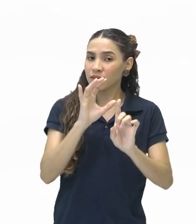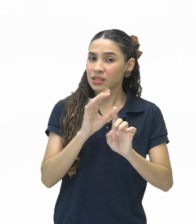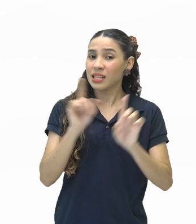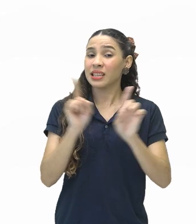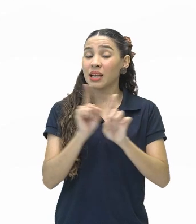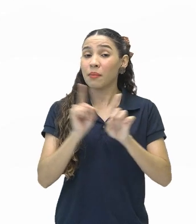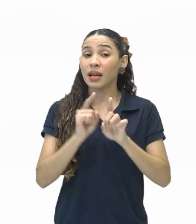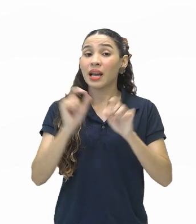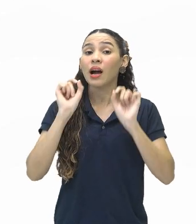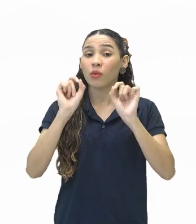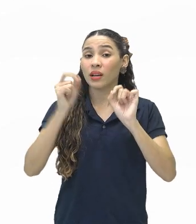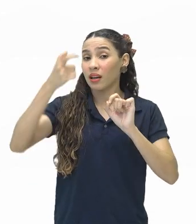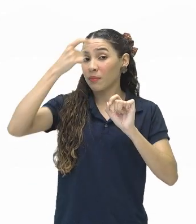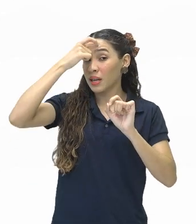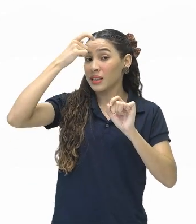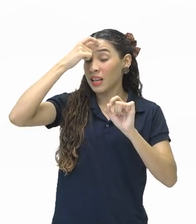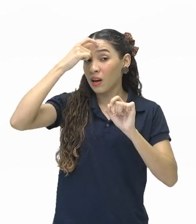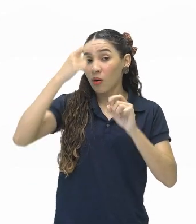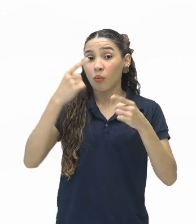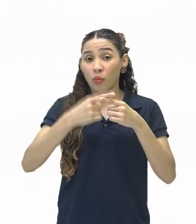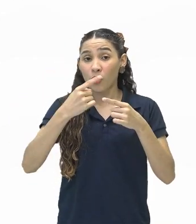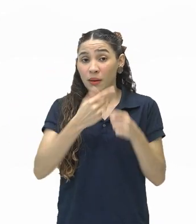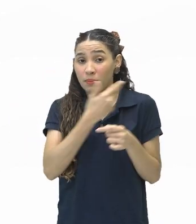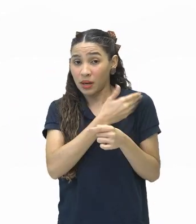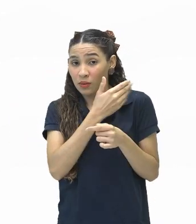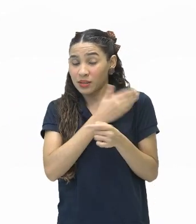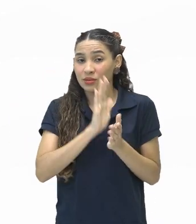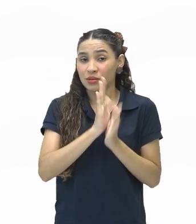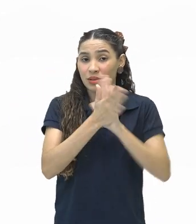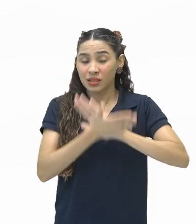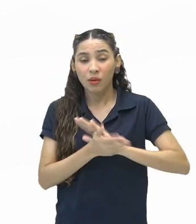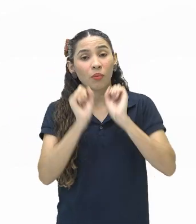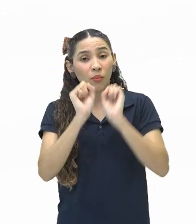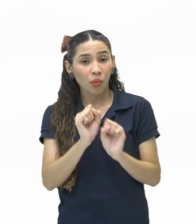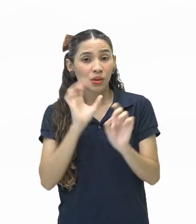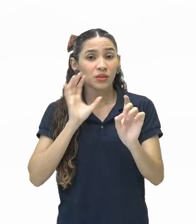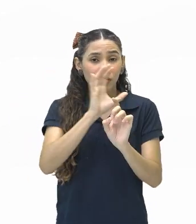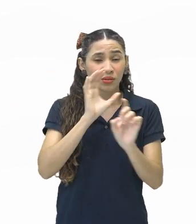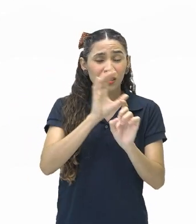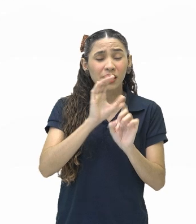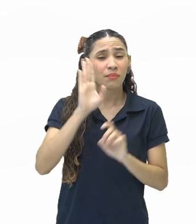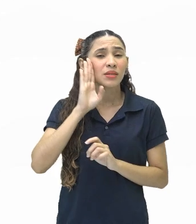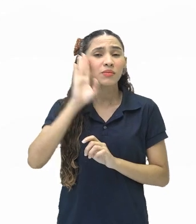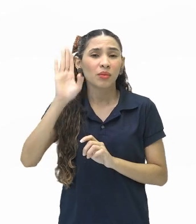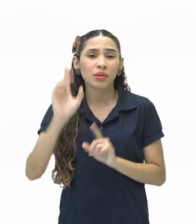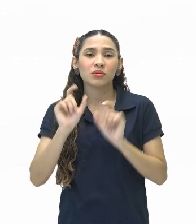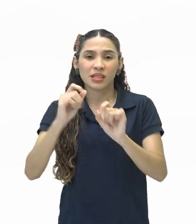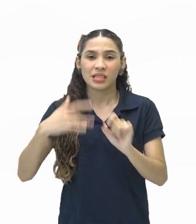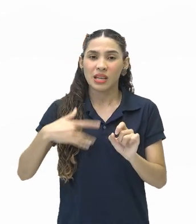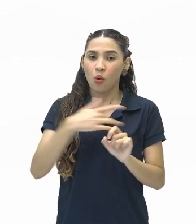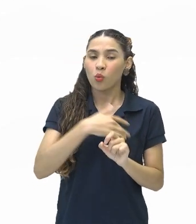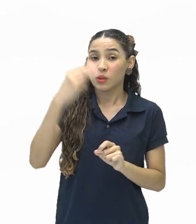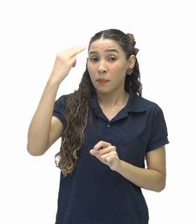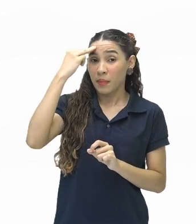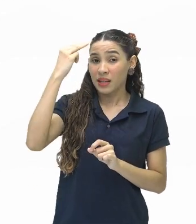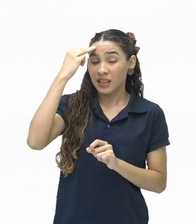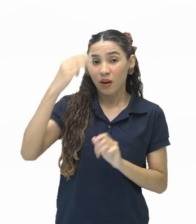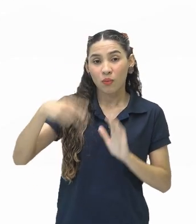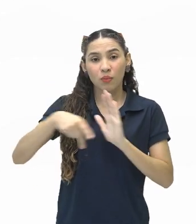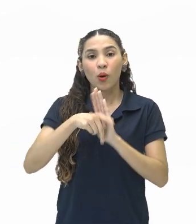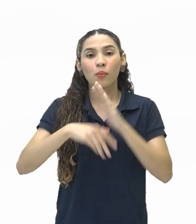saúde mental, porque a discriminação e o preconceito podem ter um impacto extremamente negativo na saúde mental